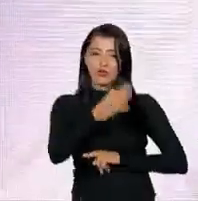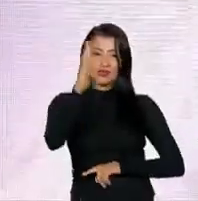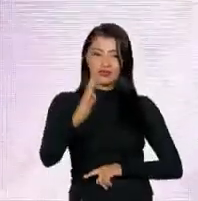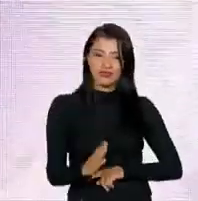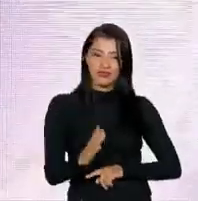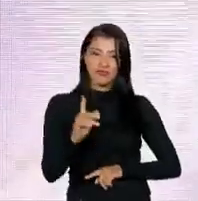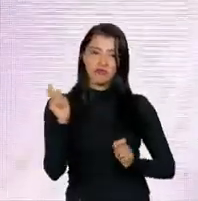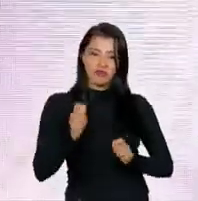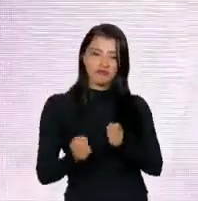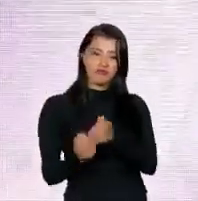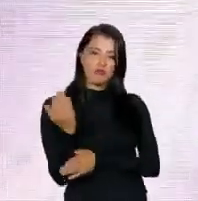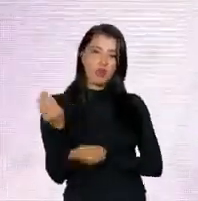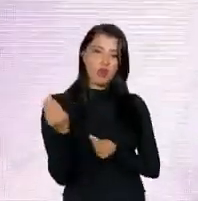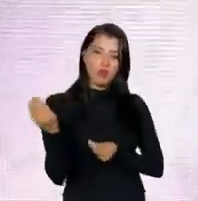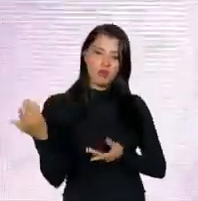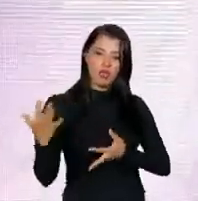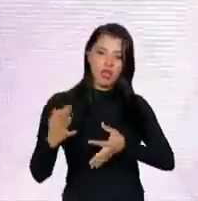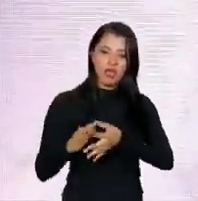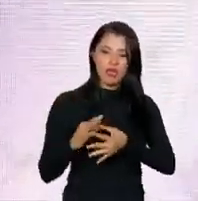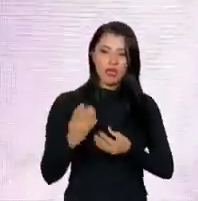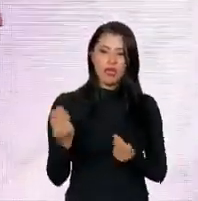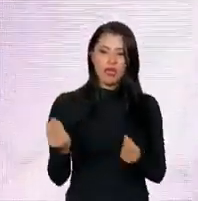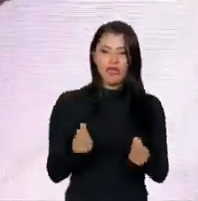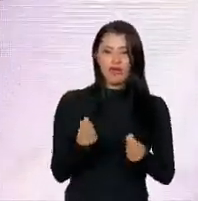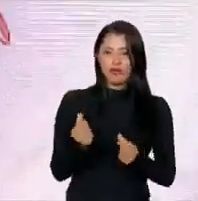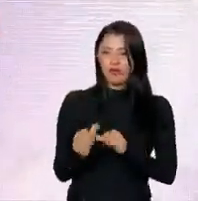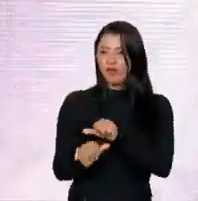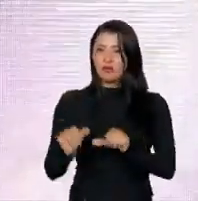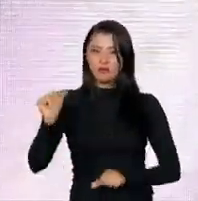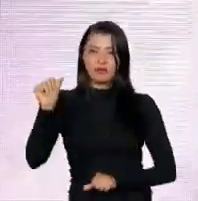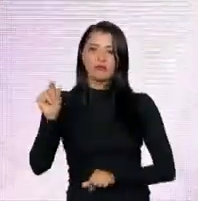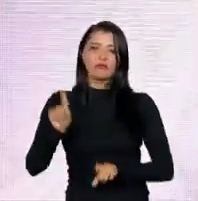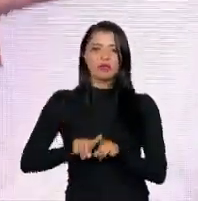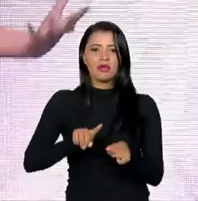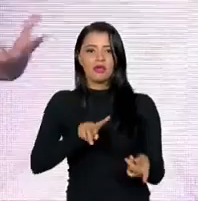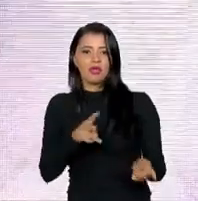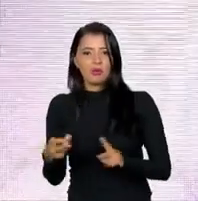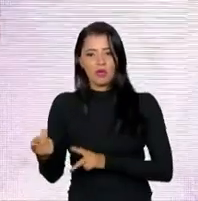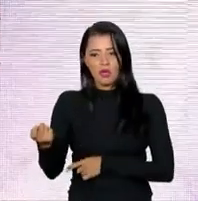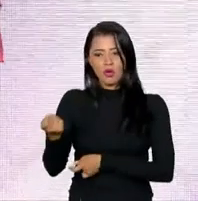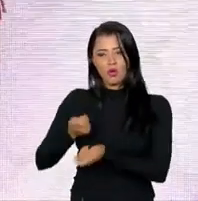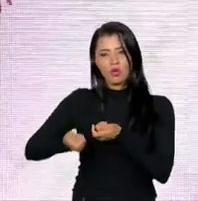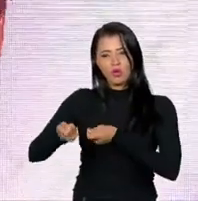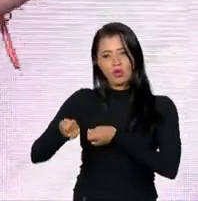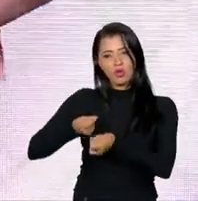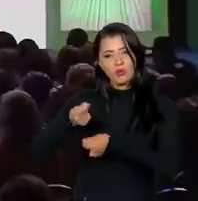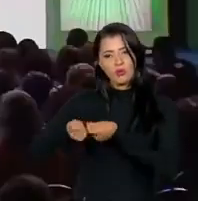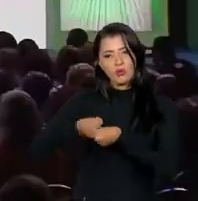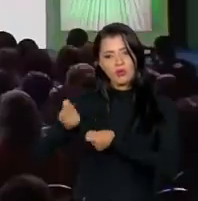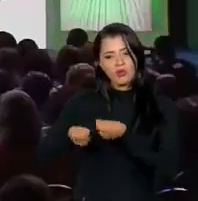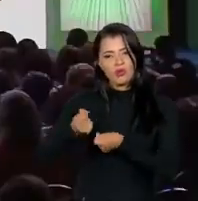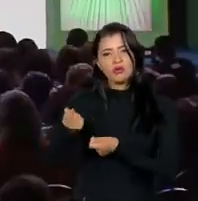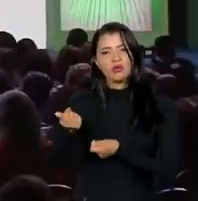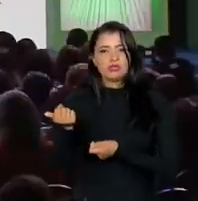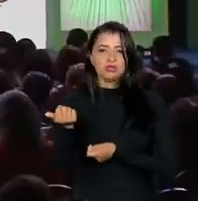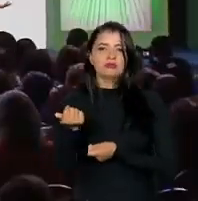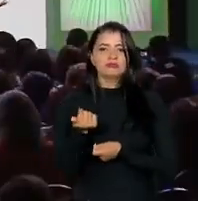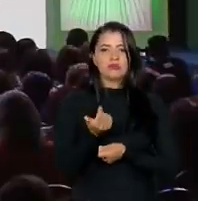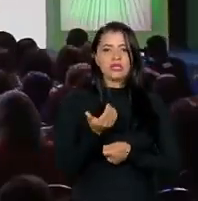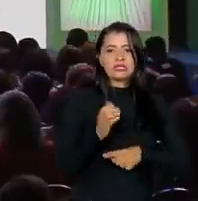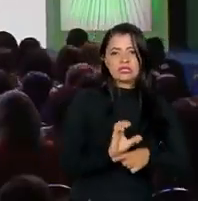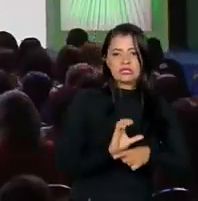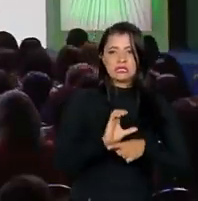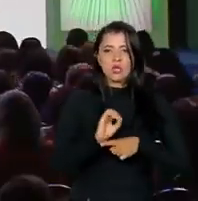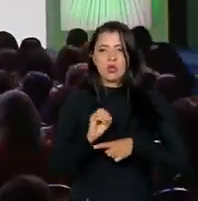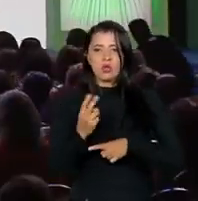união, da transição, por um lado, de uma economia para uma economia de baixo carbono,